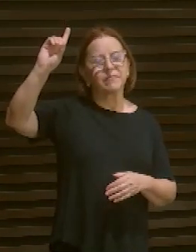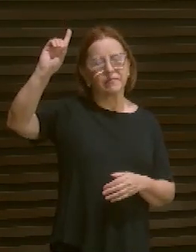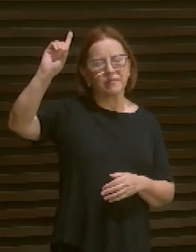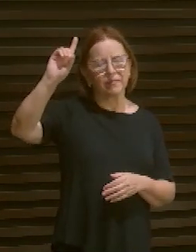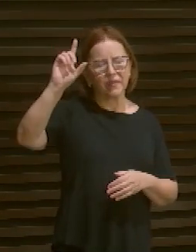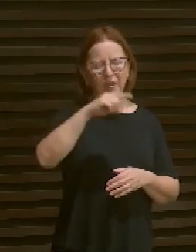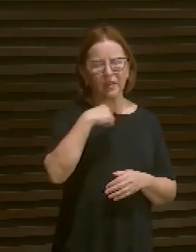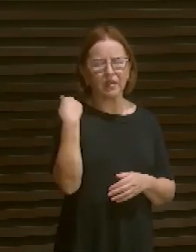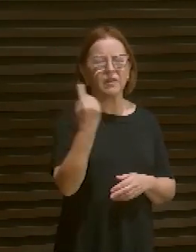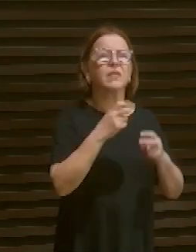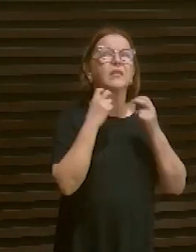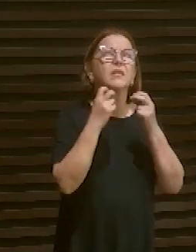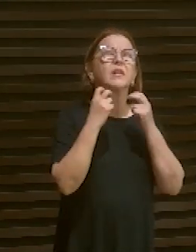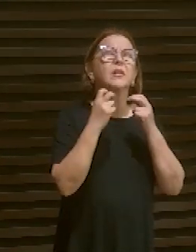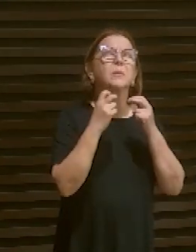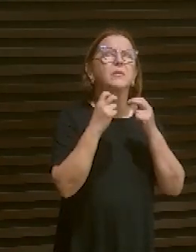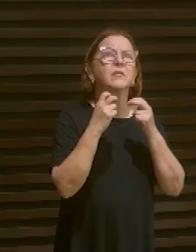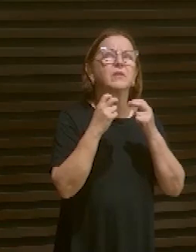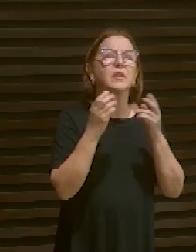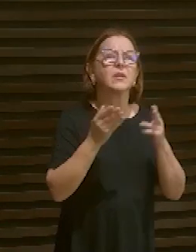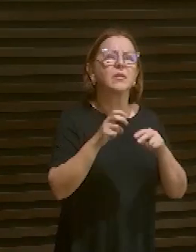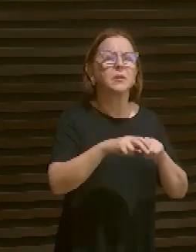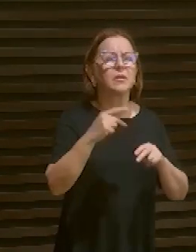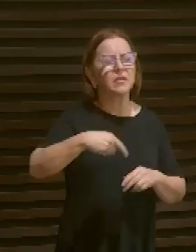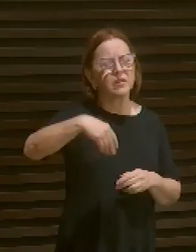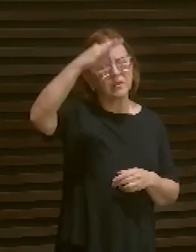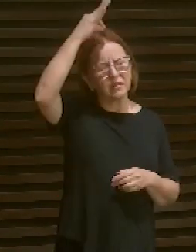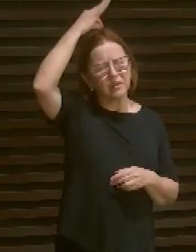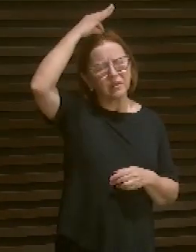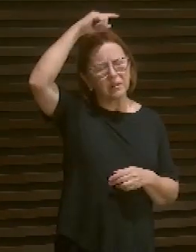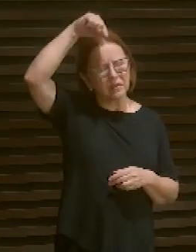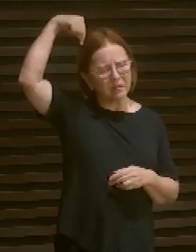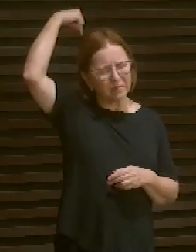nós rogamos agora que pelo Teu Espírito Santo,